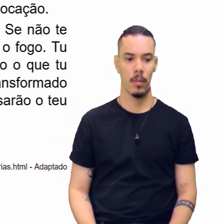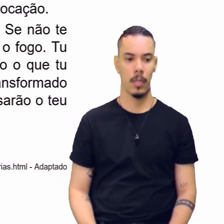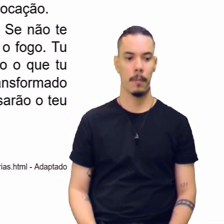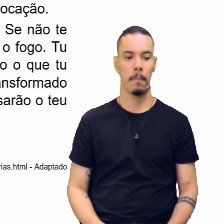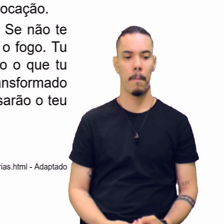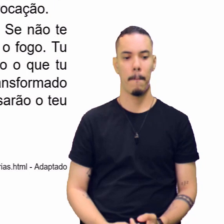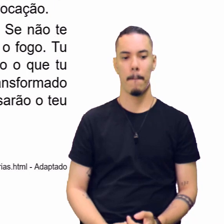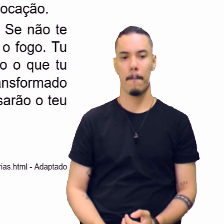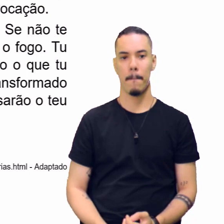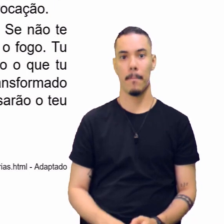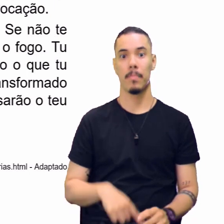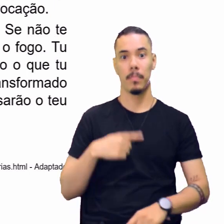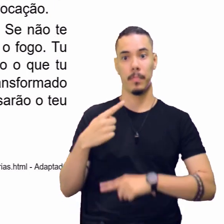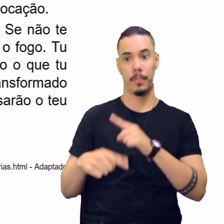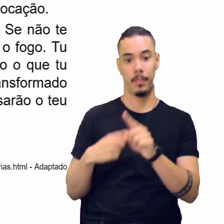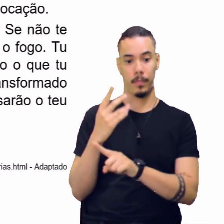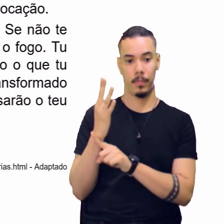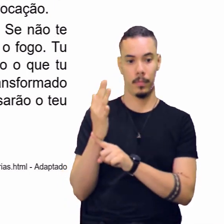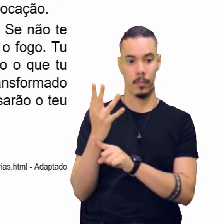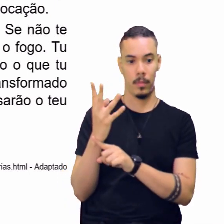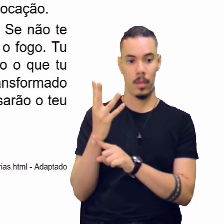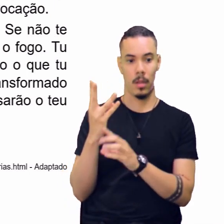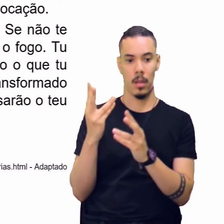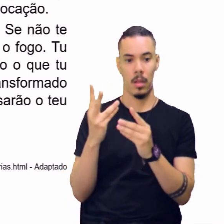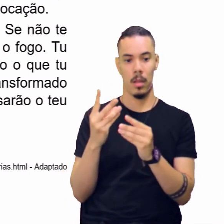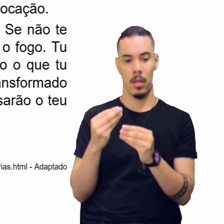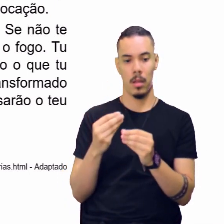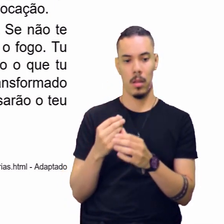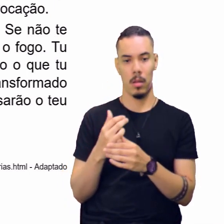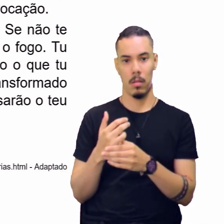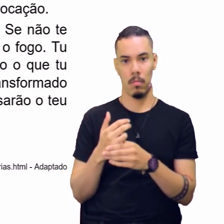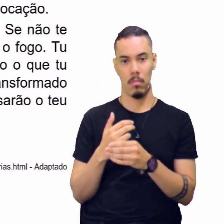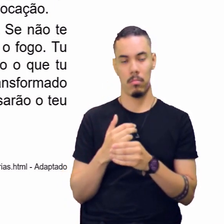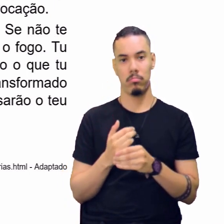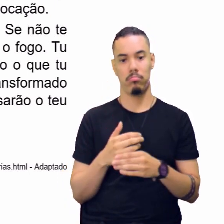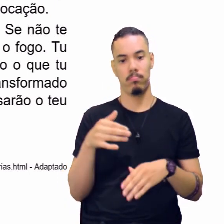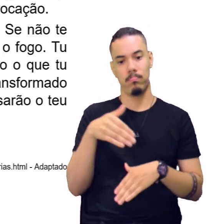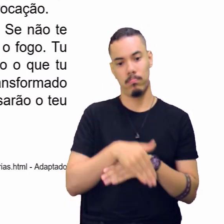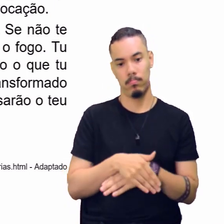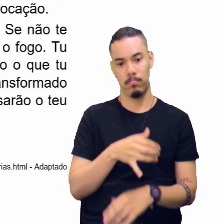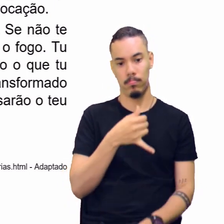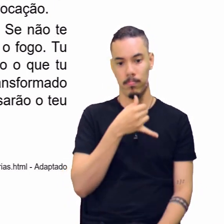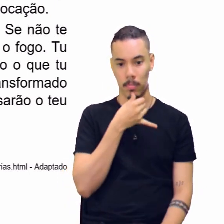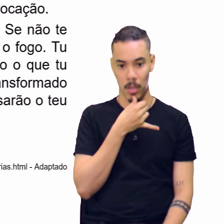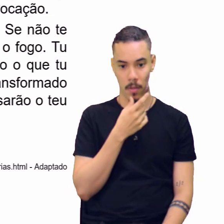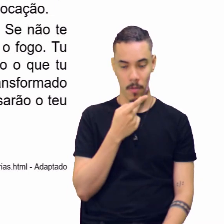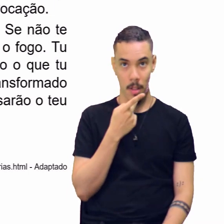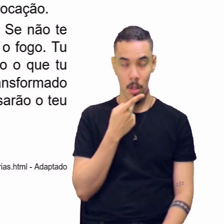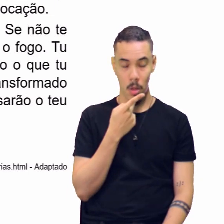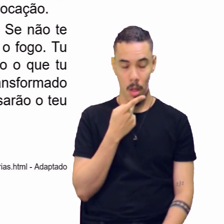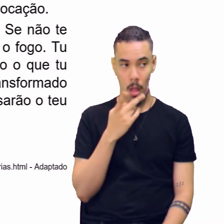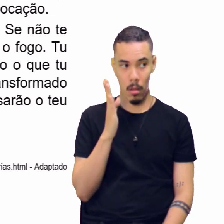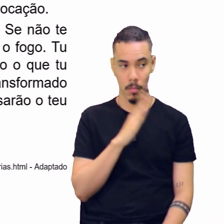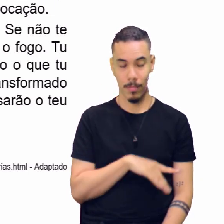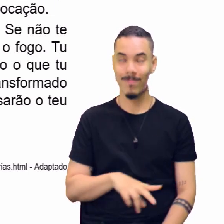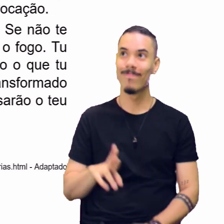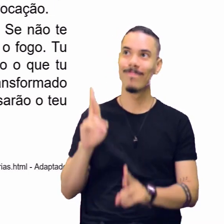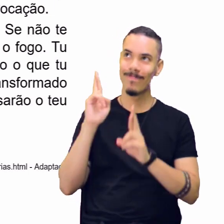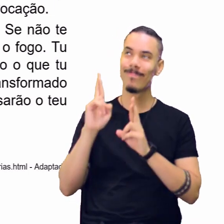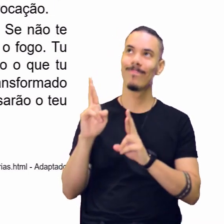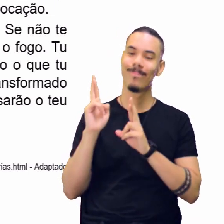Em seguida, a vela afinou o seu pavio e disse, cheia de